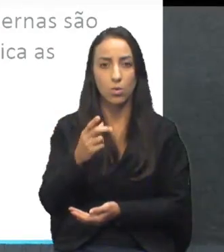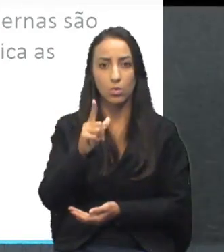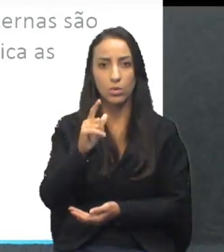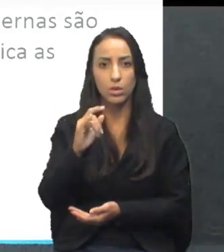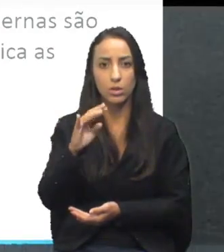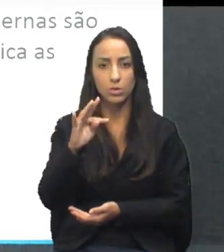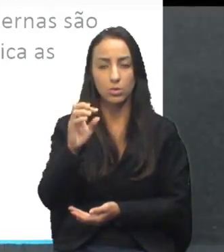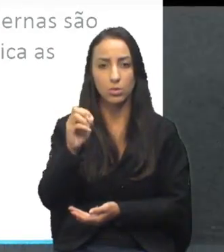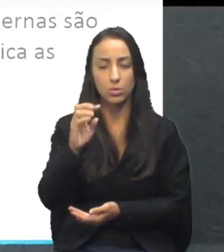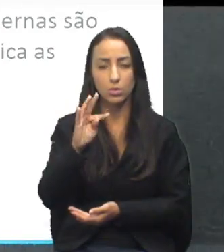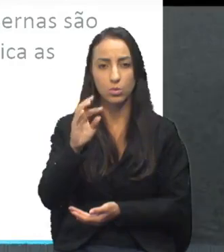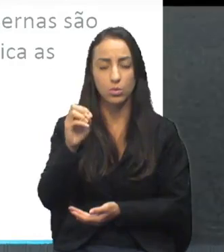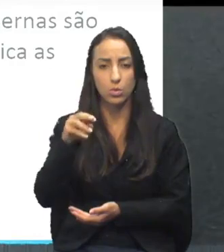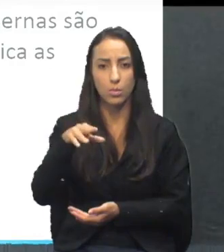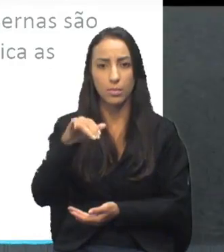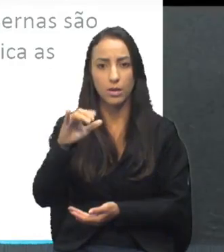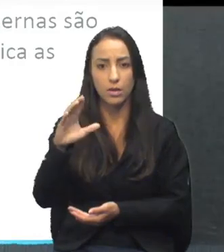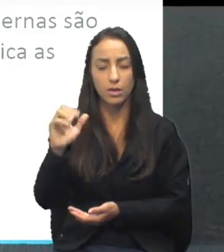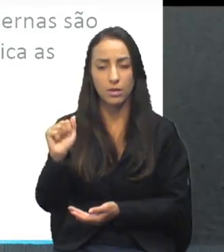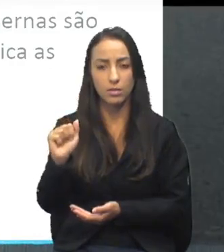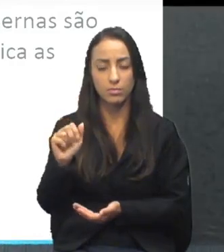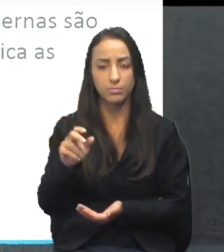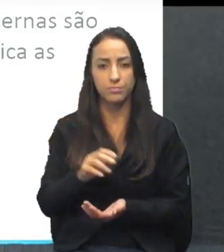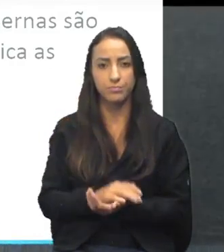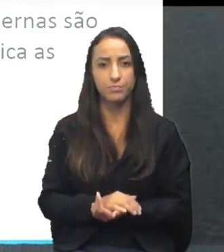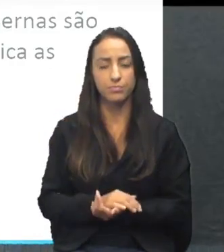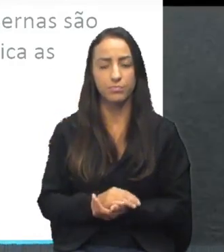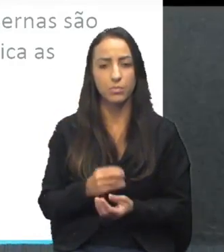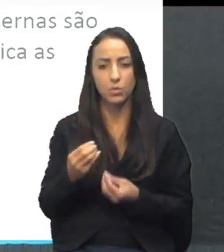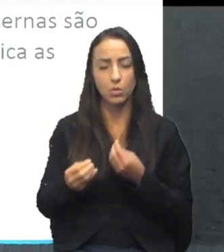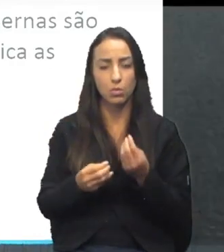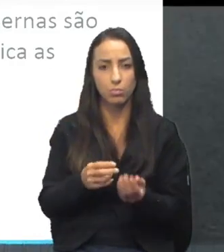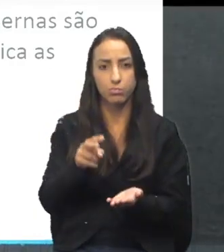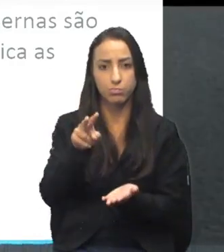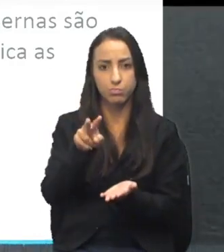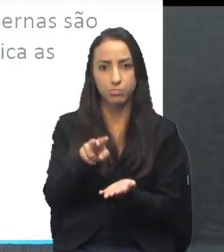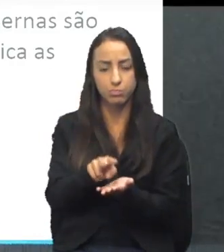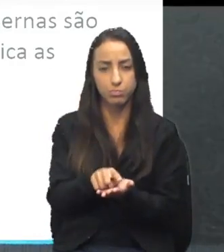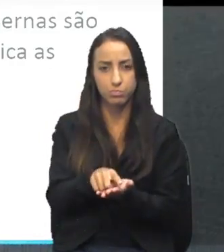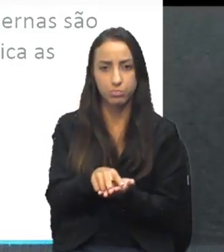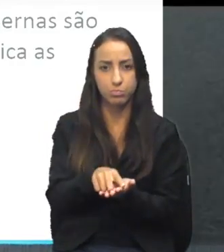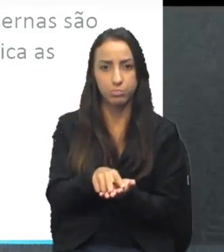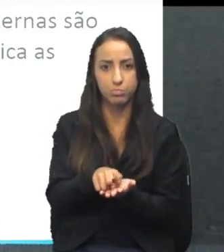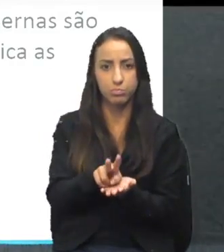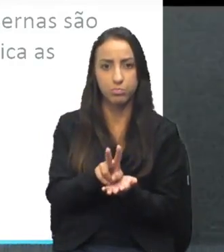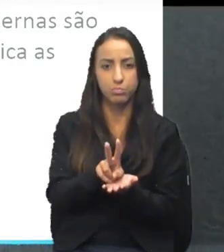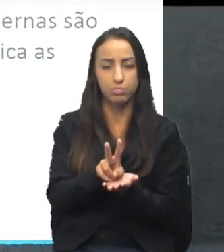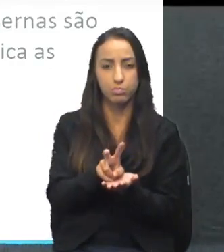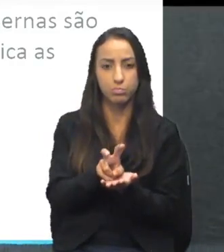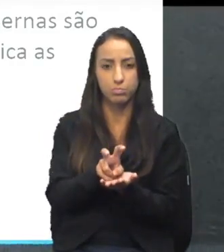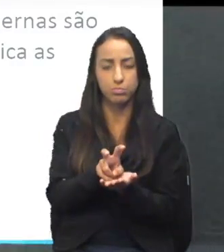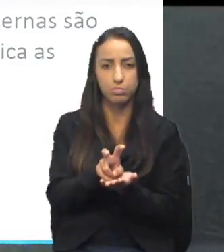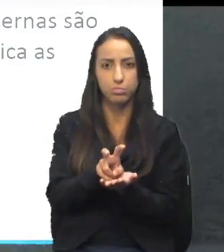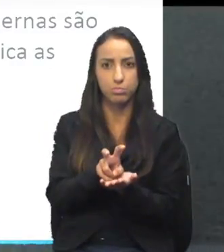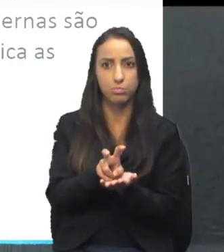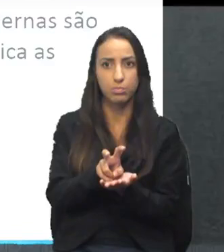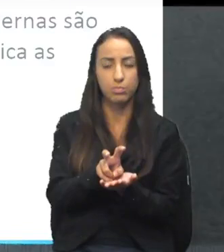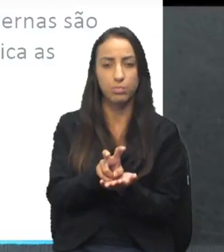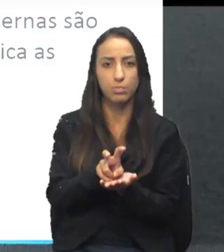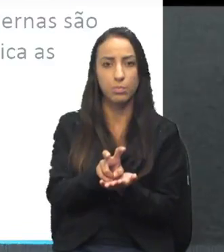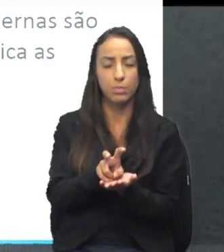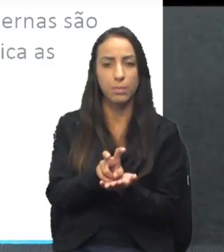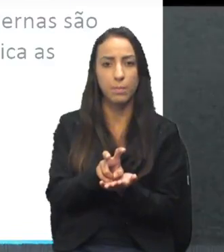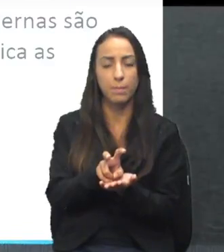em decúbito dorsal, seus membros inferiores são elevados e colocados em suportes